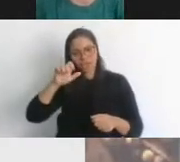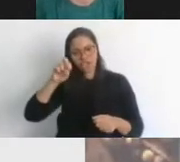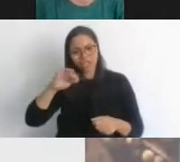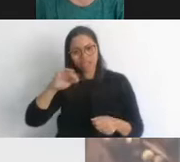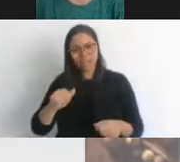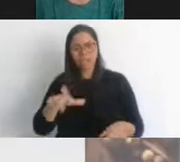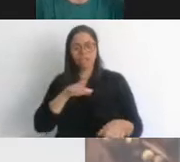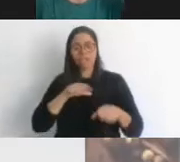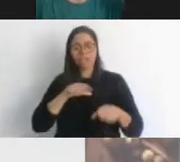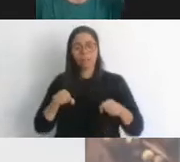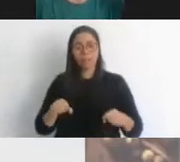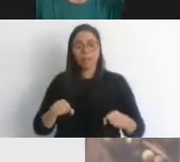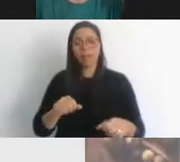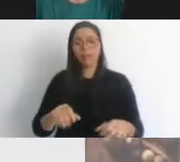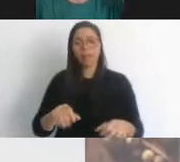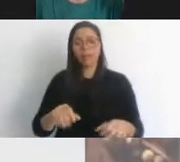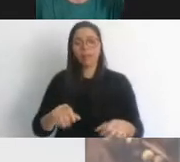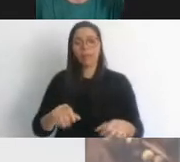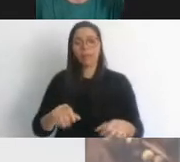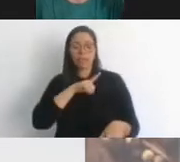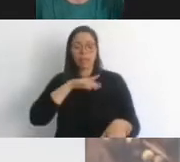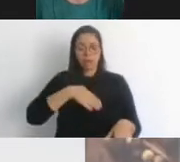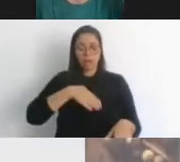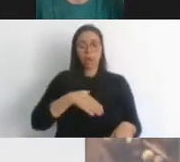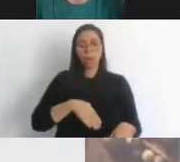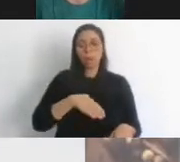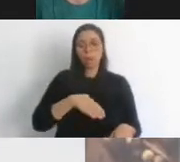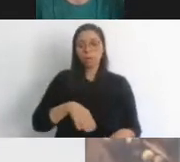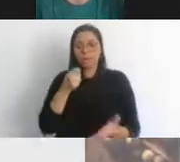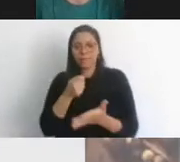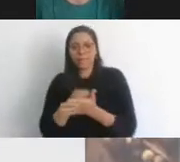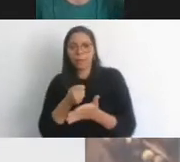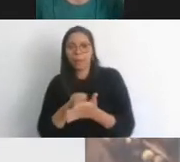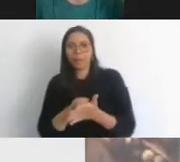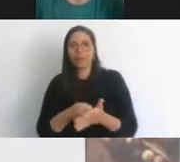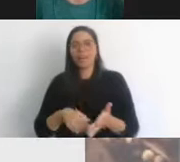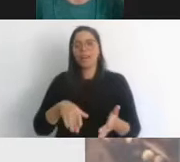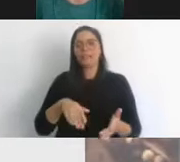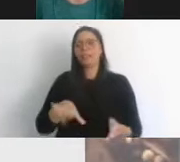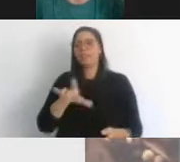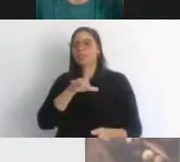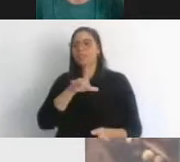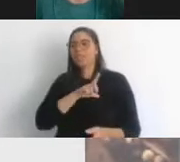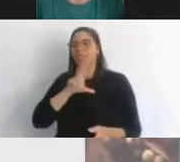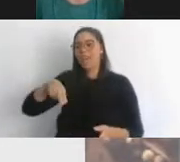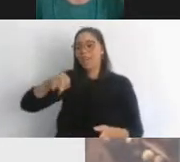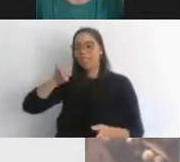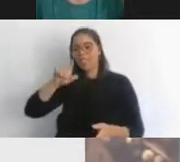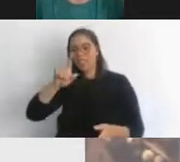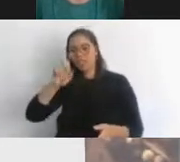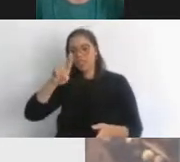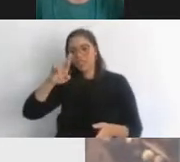na Nigéria tinha portugueses comprando especiarias na Nigéria tinha nigerianos comprando